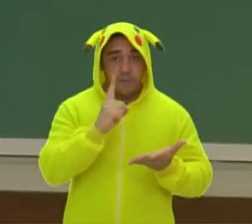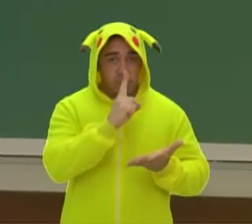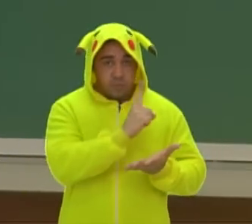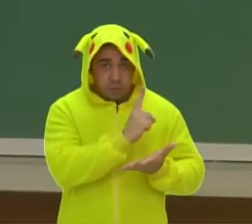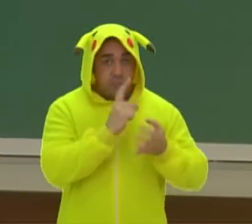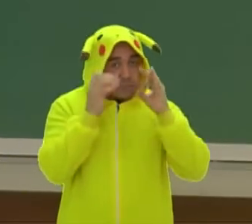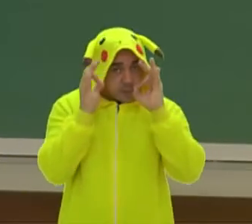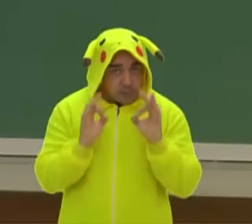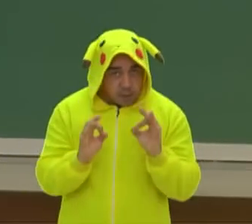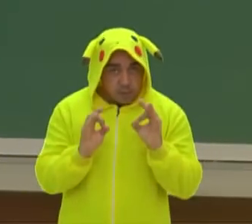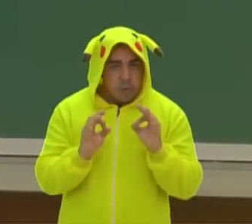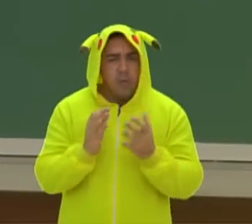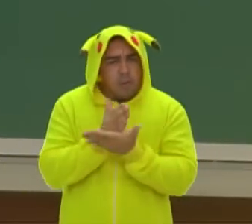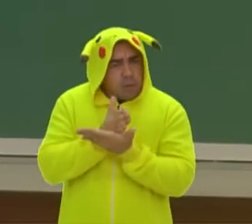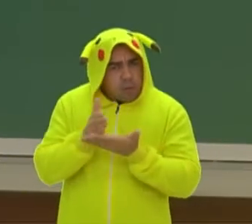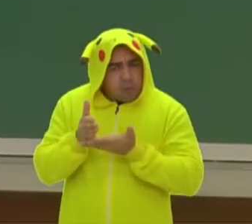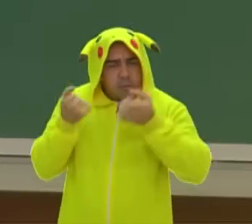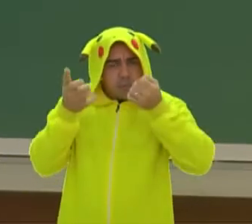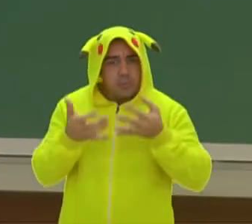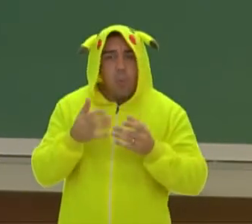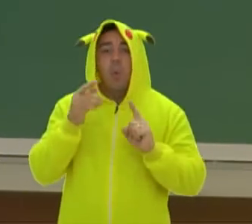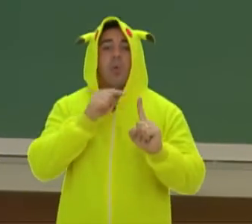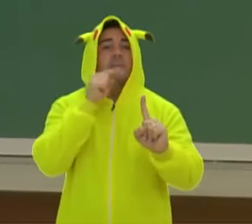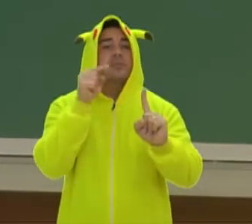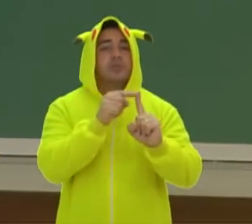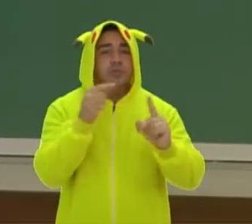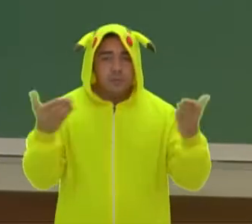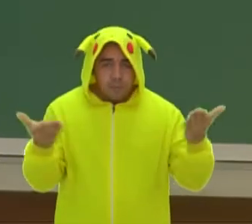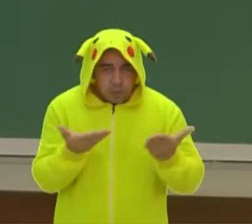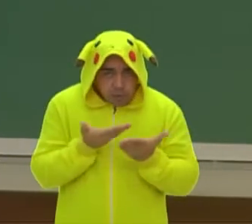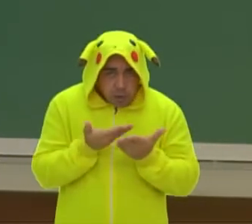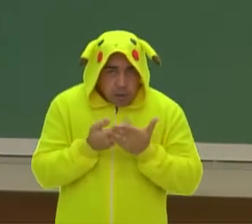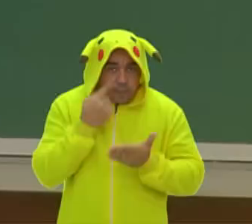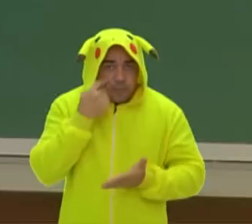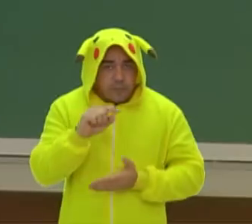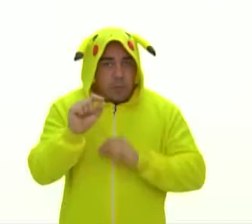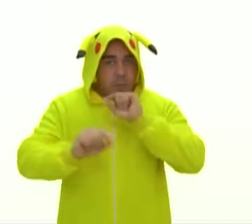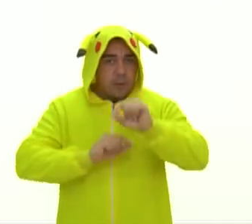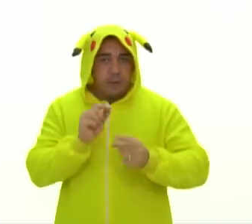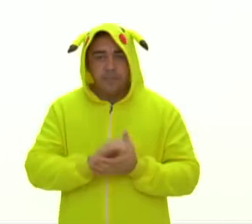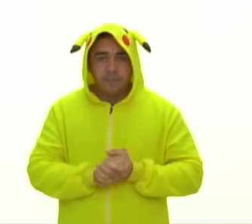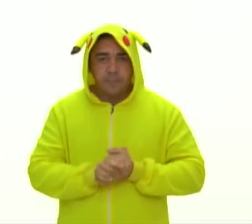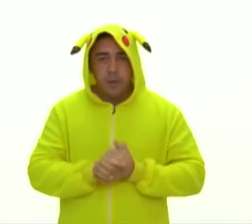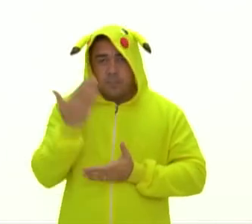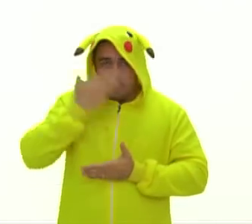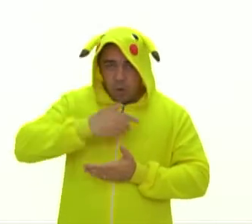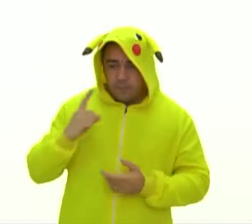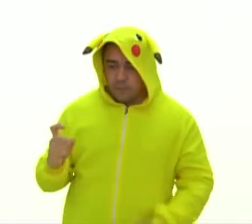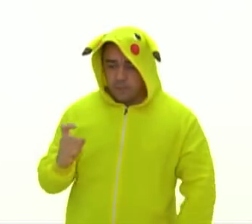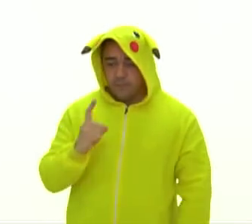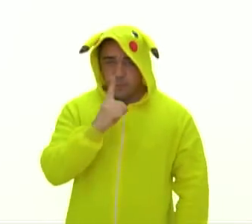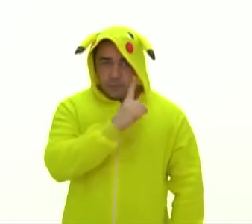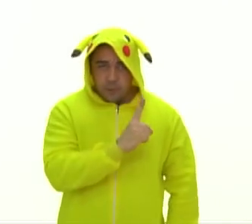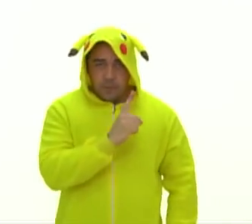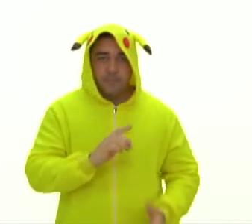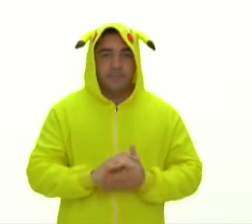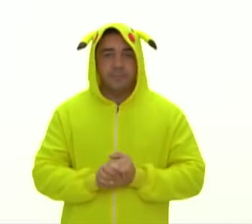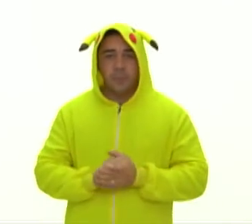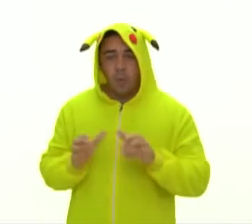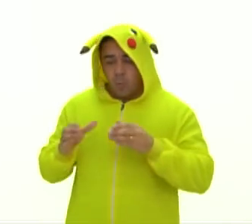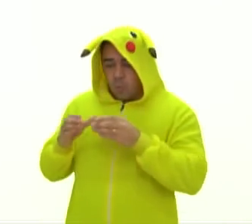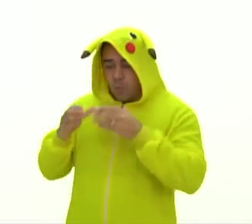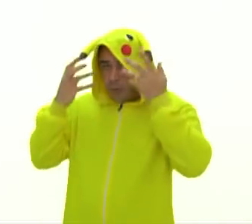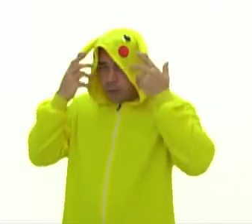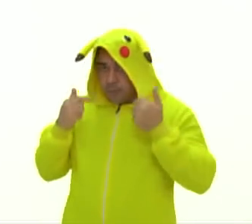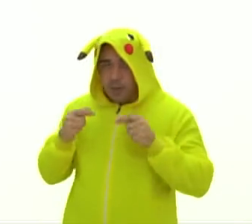certo? Vamos começar já falando quais são os objetivos, o que a gente vai rever na aula de hoje. Evidências evolutivas, especiação e de